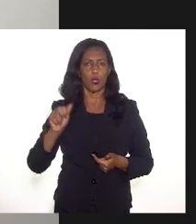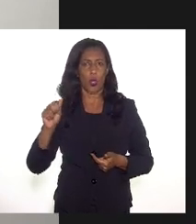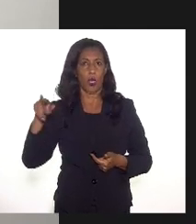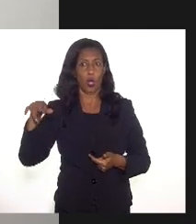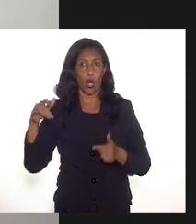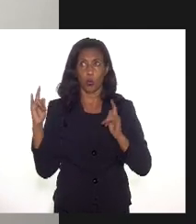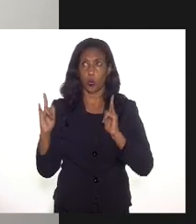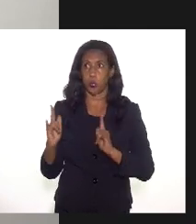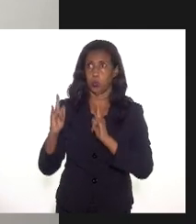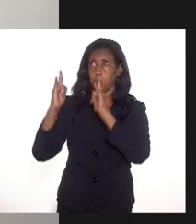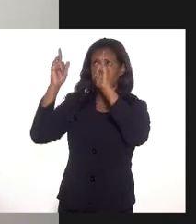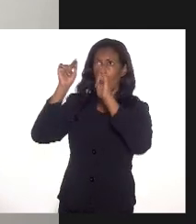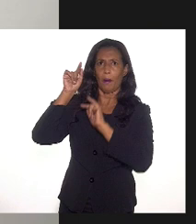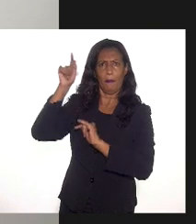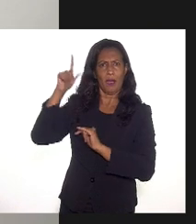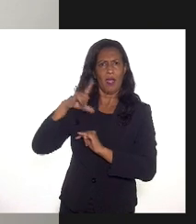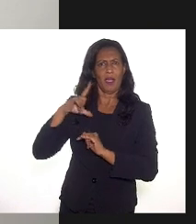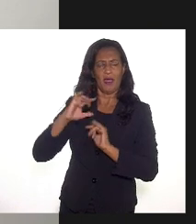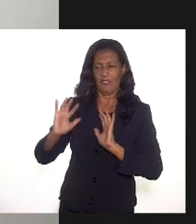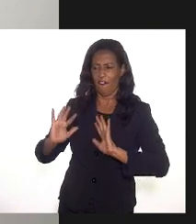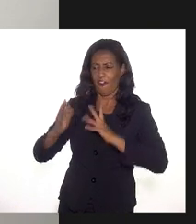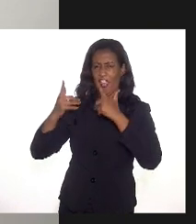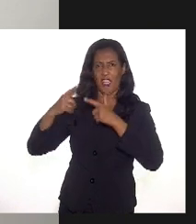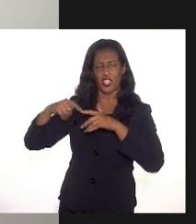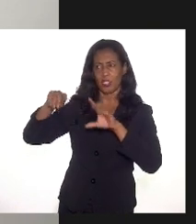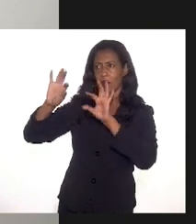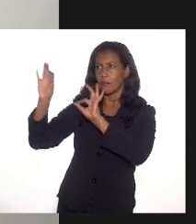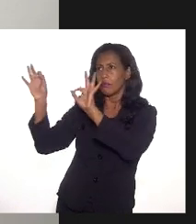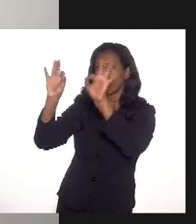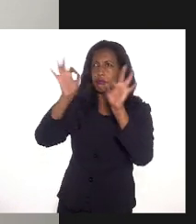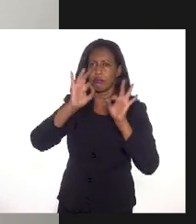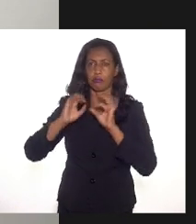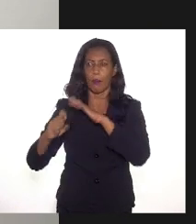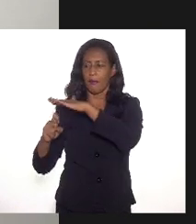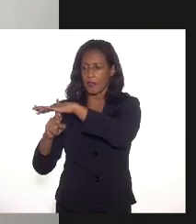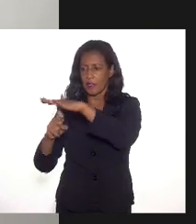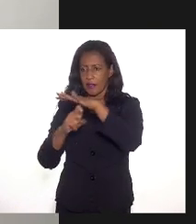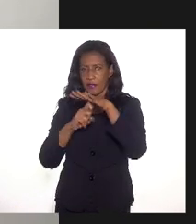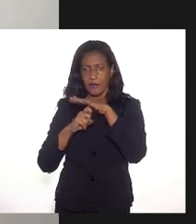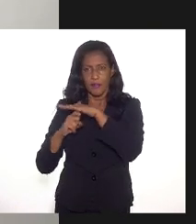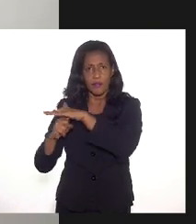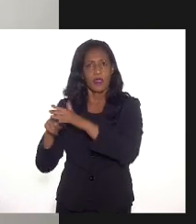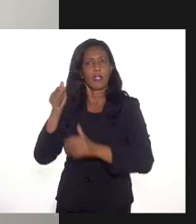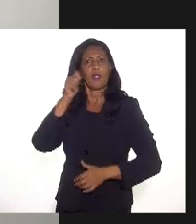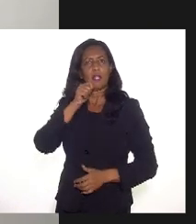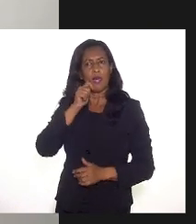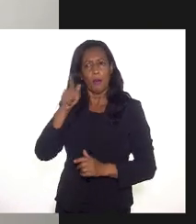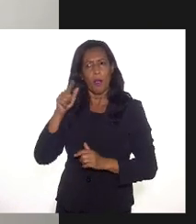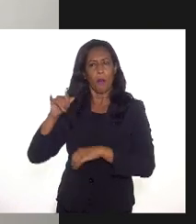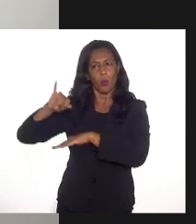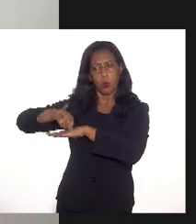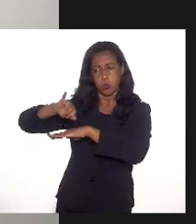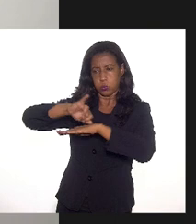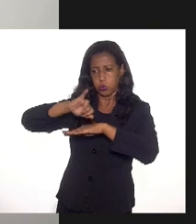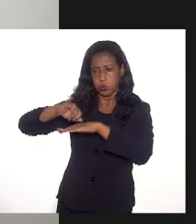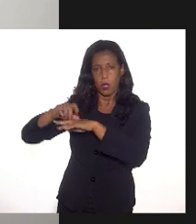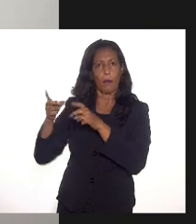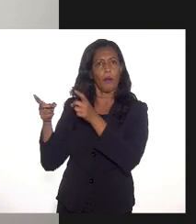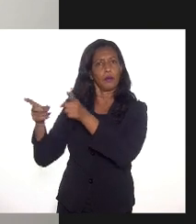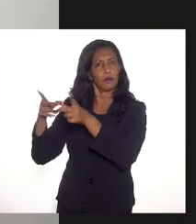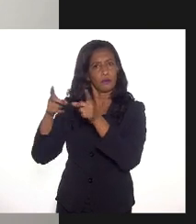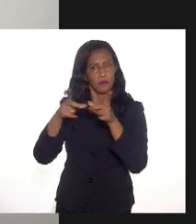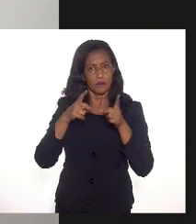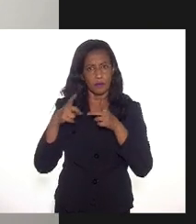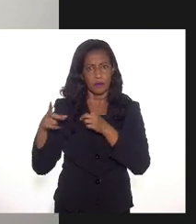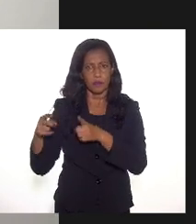condomínios que utilizam o seu salão de festa para poder fazer essas feiras, para que essas mulheres possam expor e vender os seus produtos